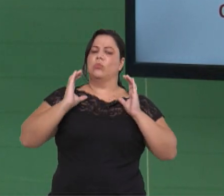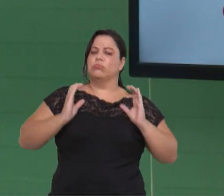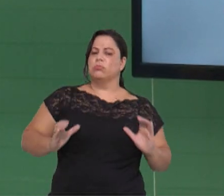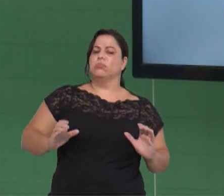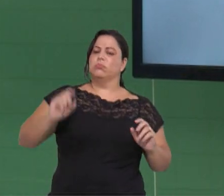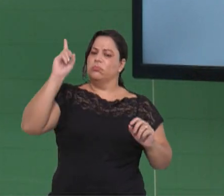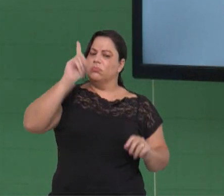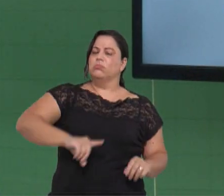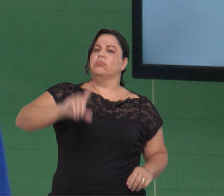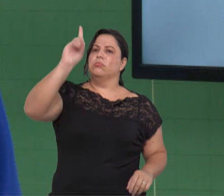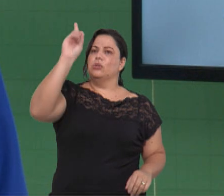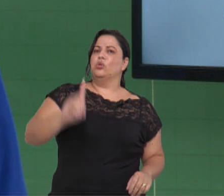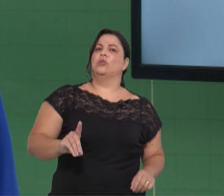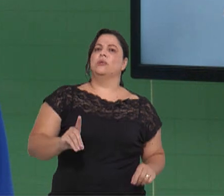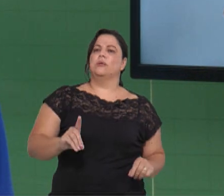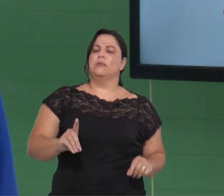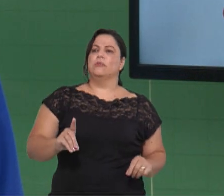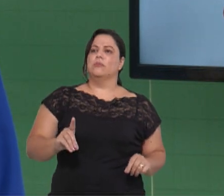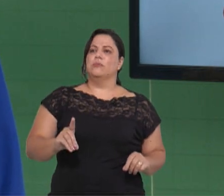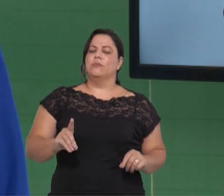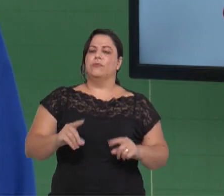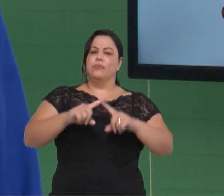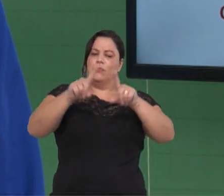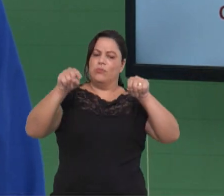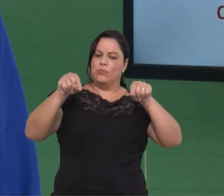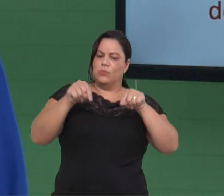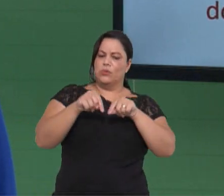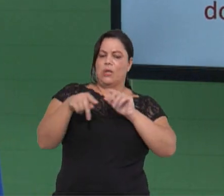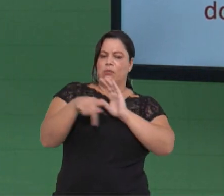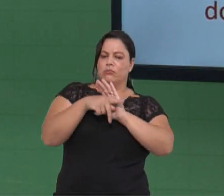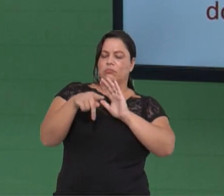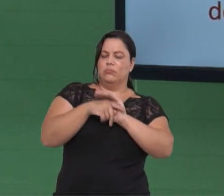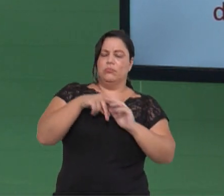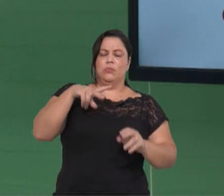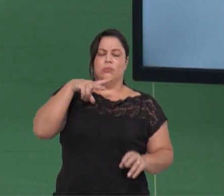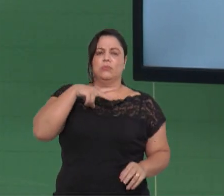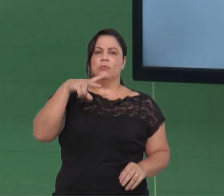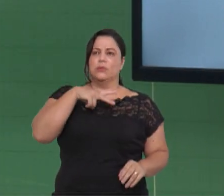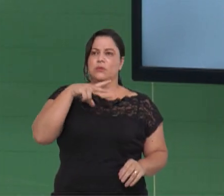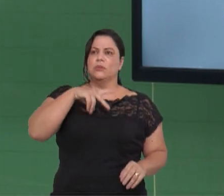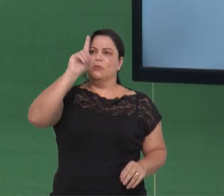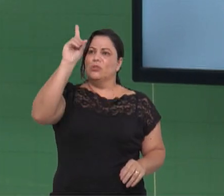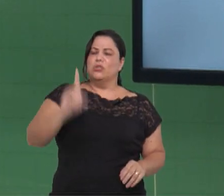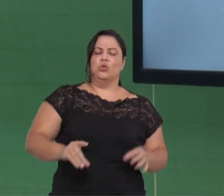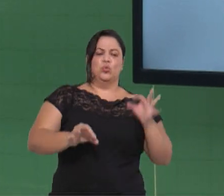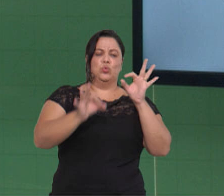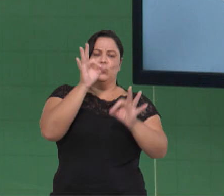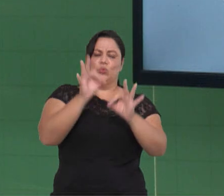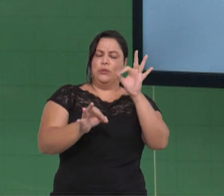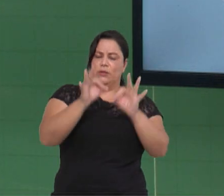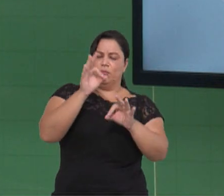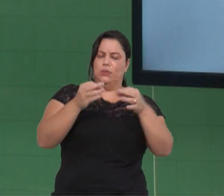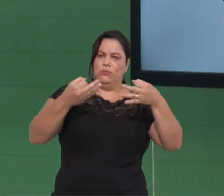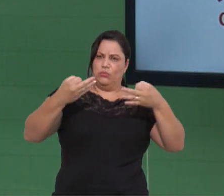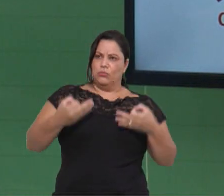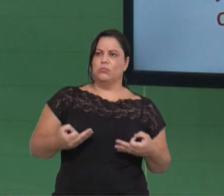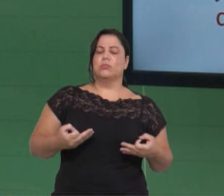julgamento justo, tem direito à liberdade, tem direito à livre